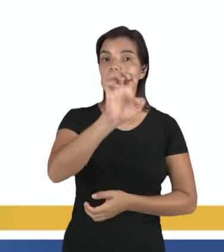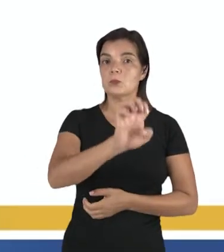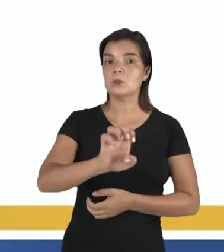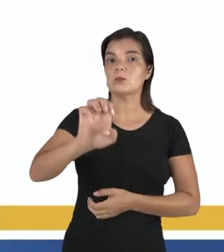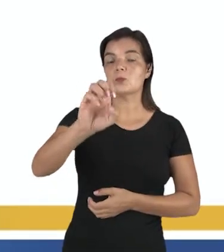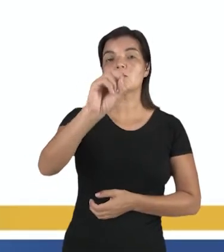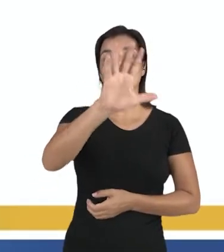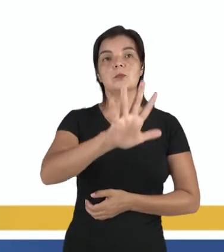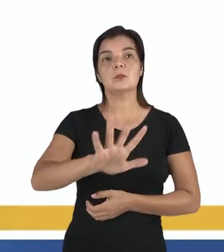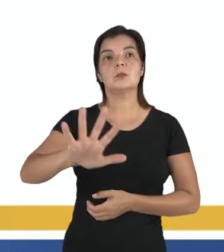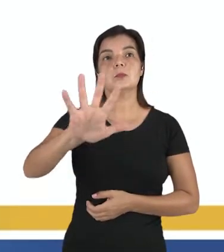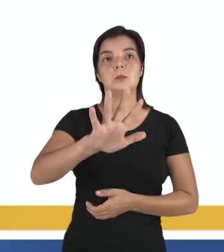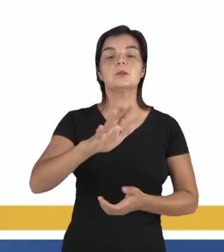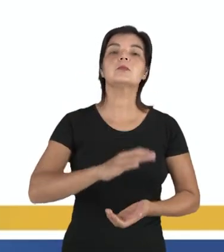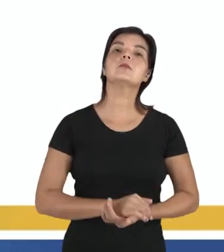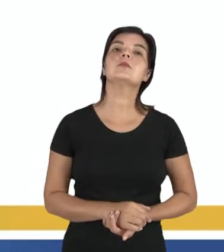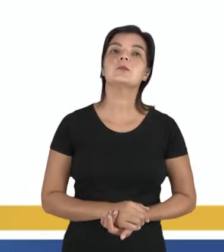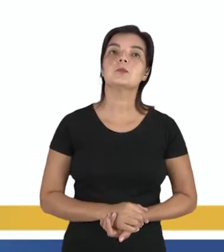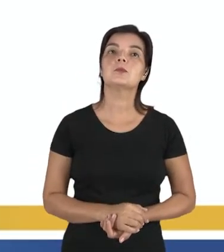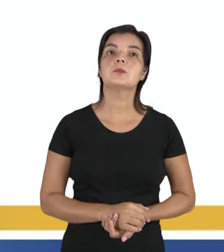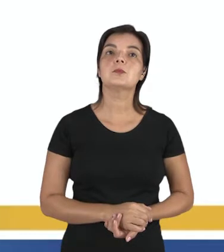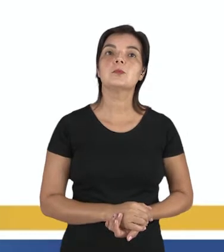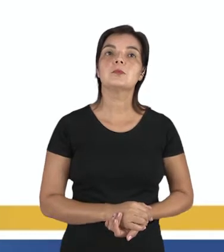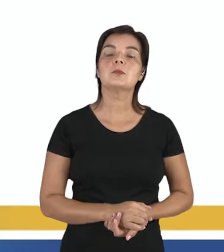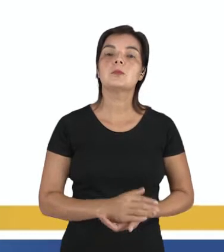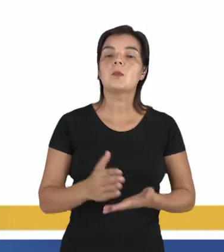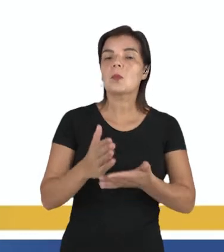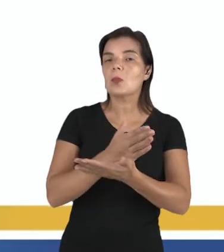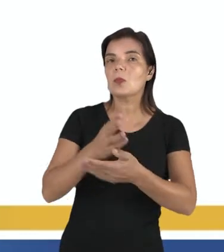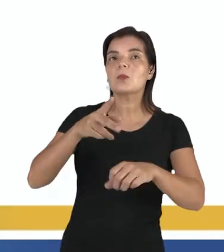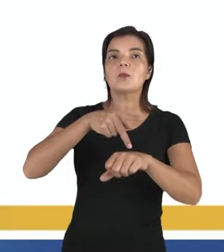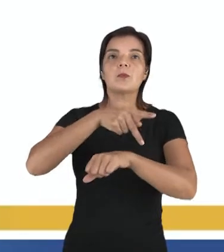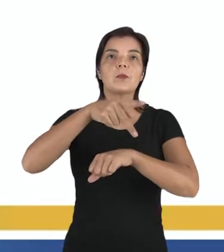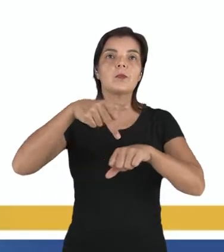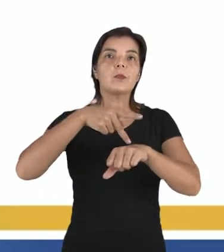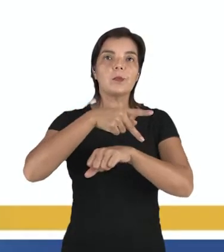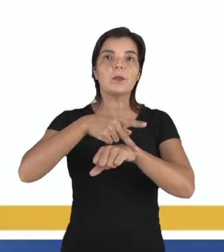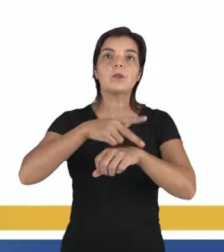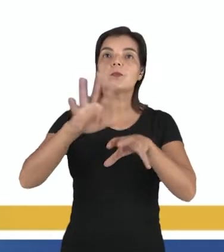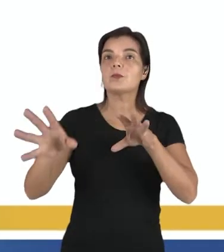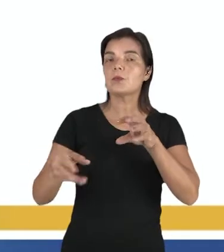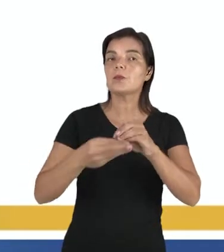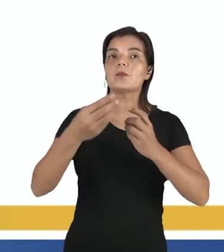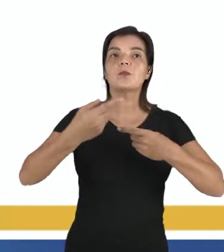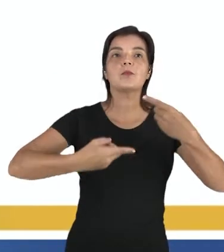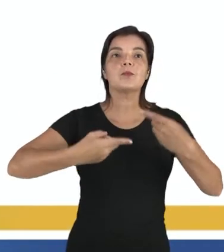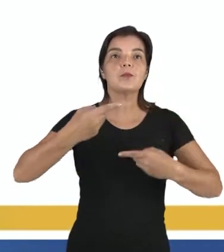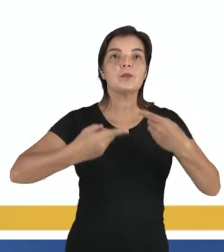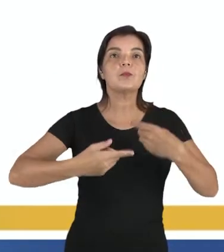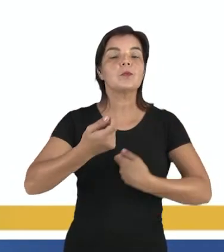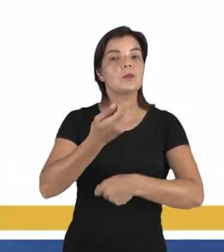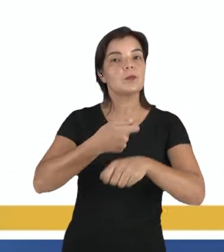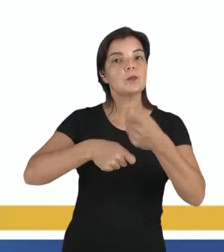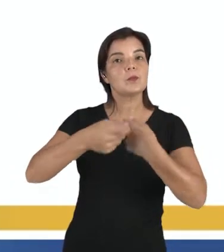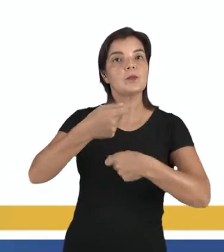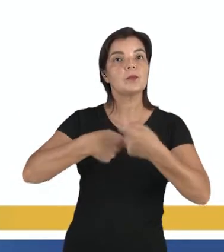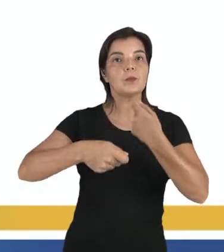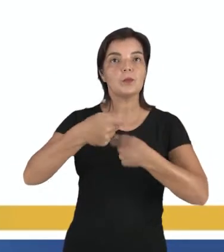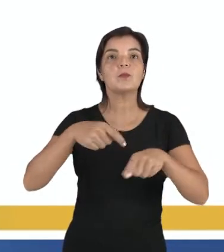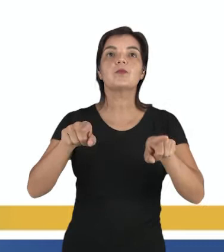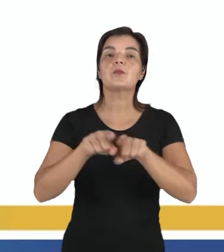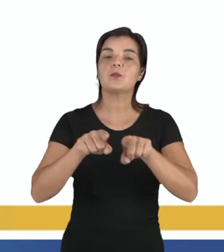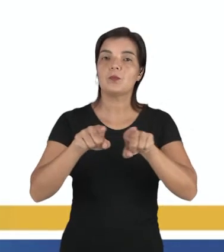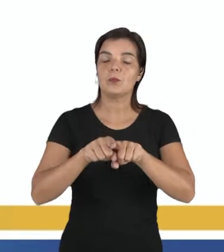Ocidental, que é o que nós vamos ler agora no nosso material. Grande parte dos países está integrada politicamente